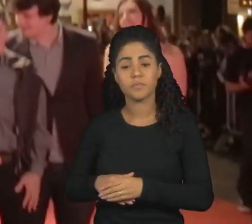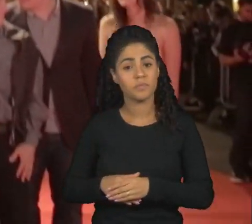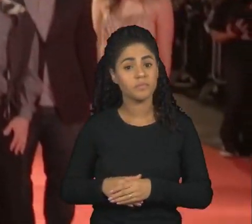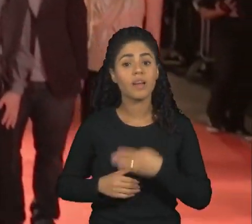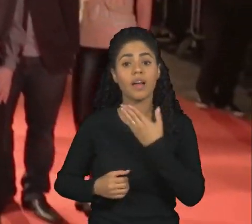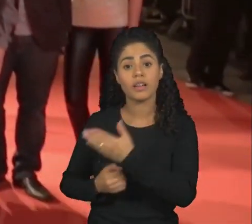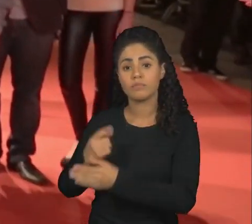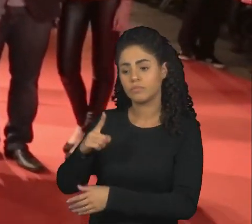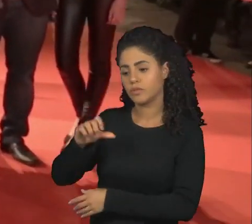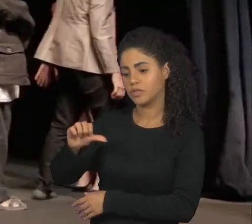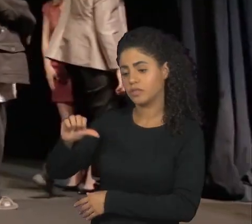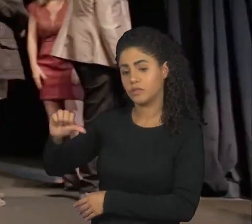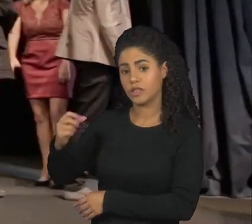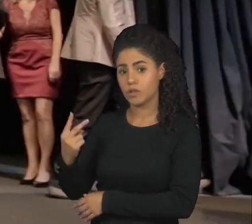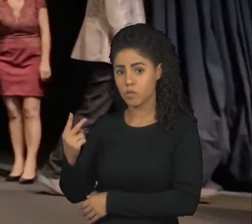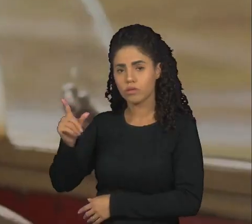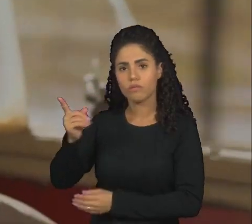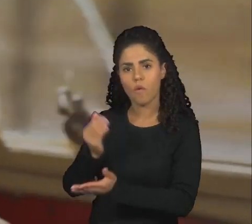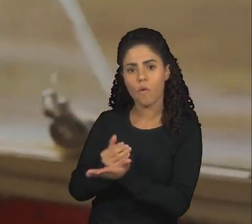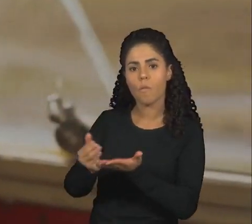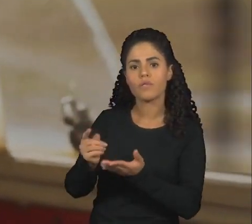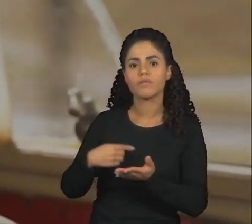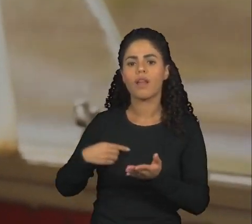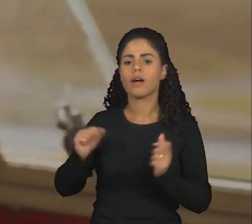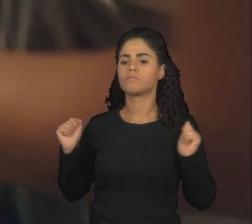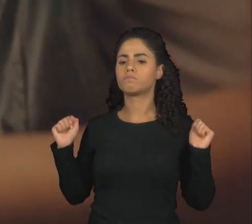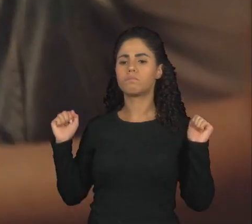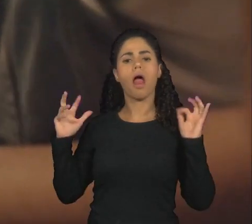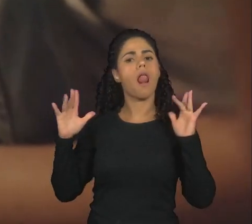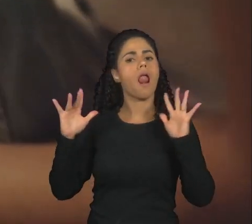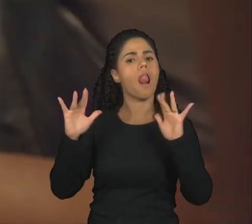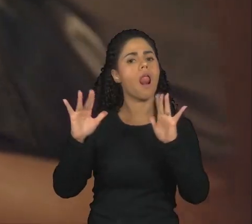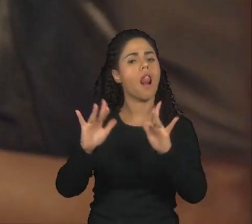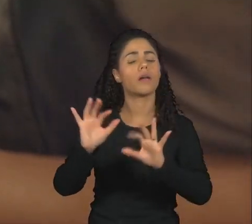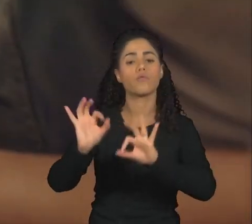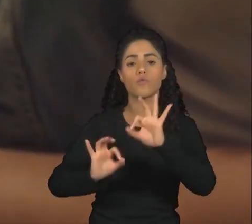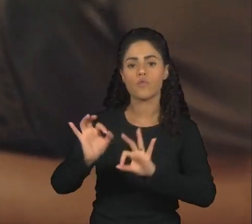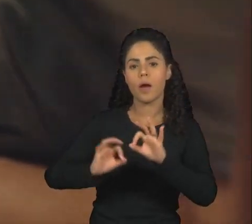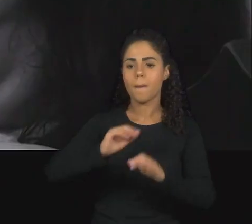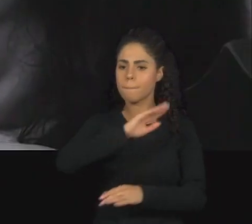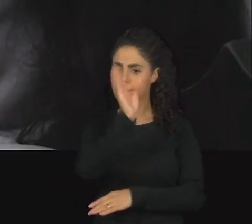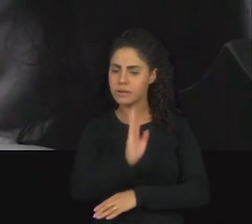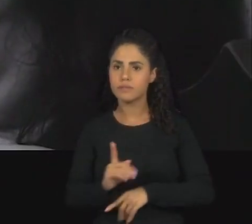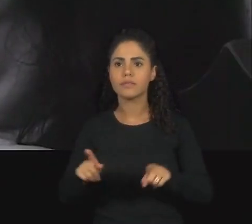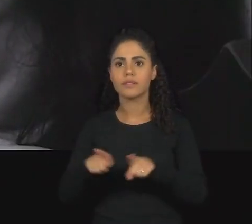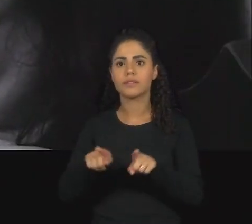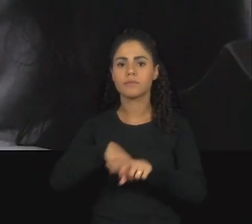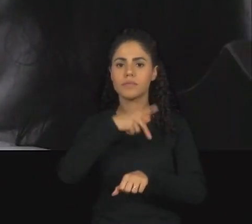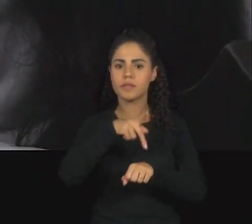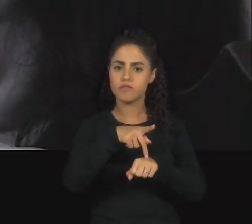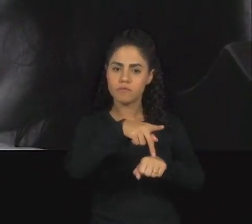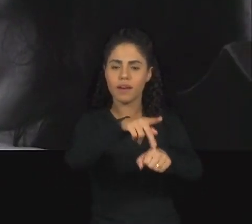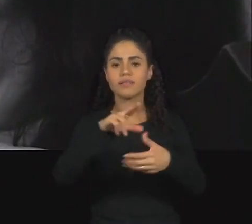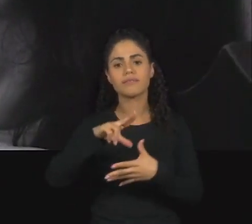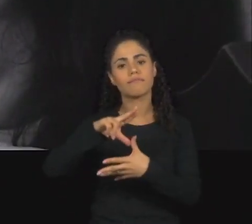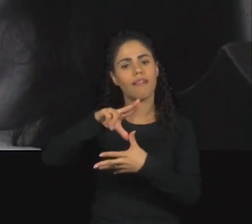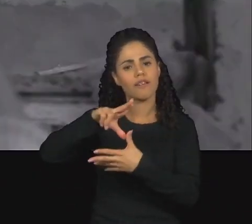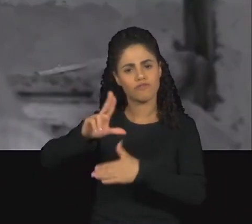Desde 1992, Gramado reúne não só produções brasileiras, como também de países latinos.